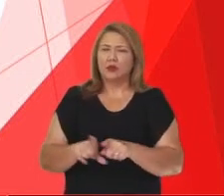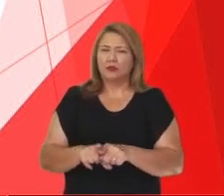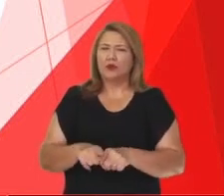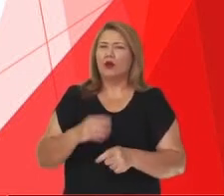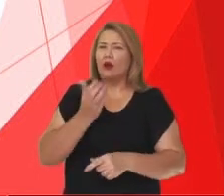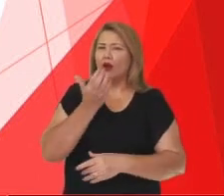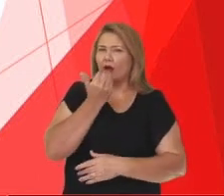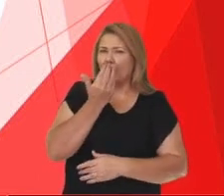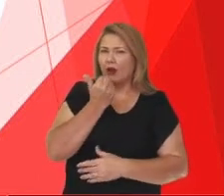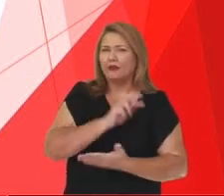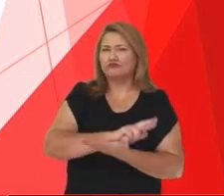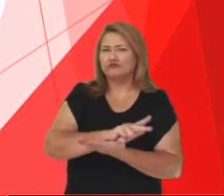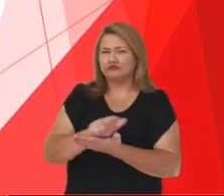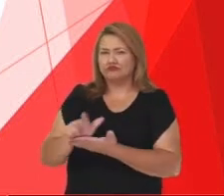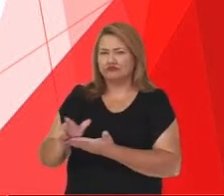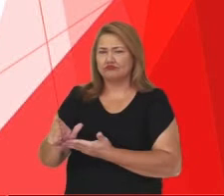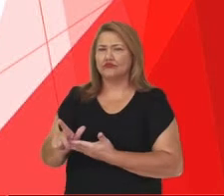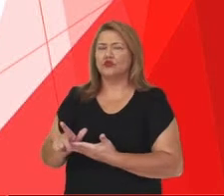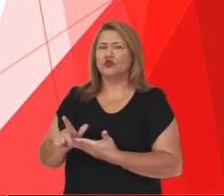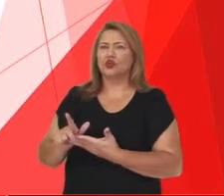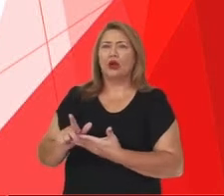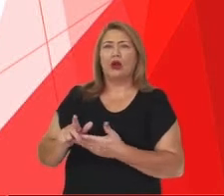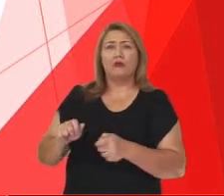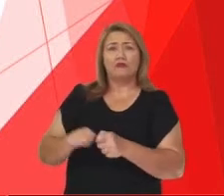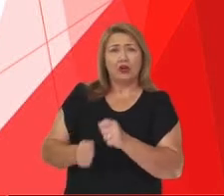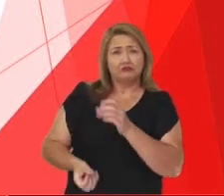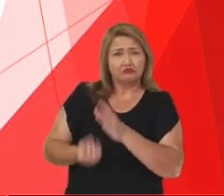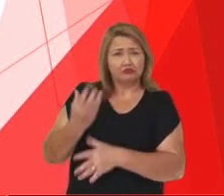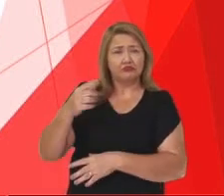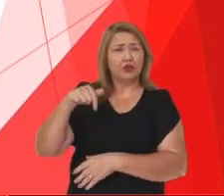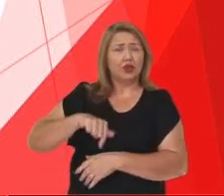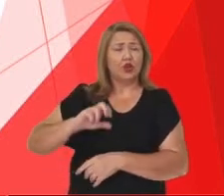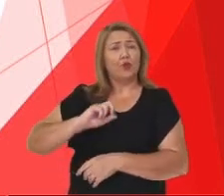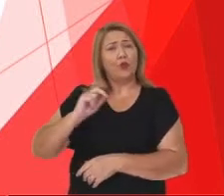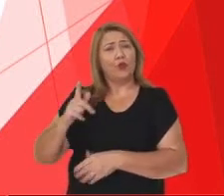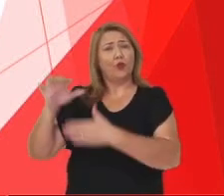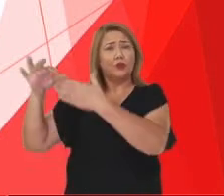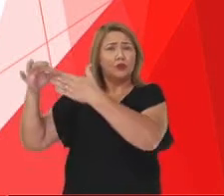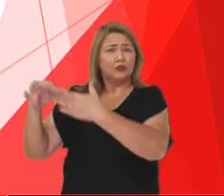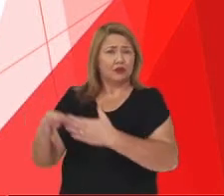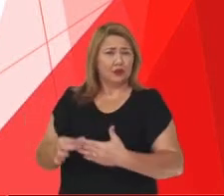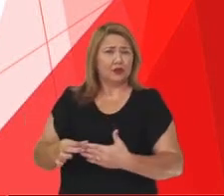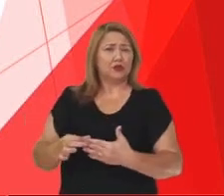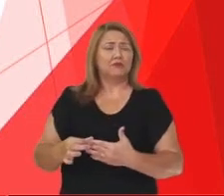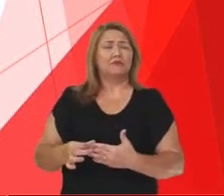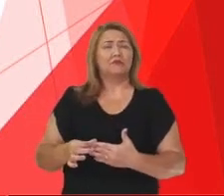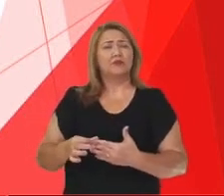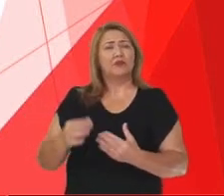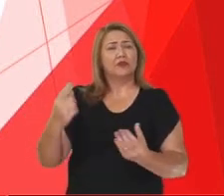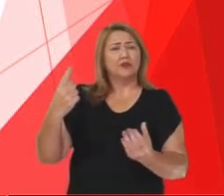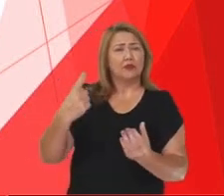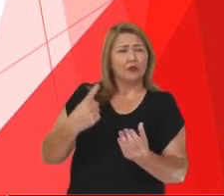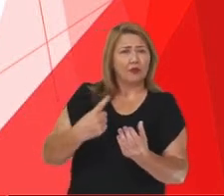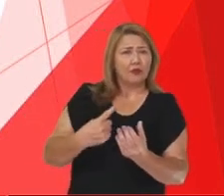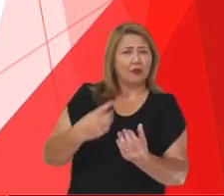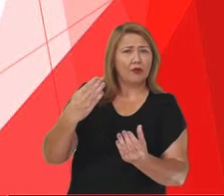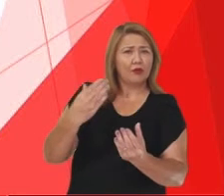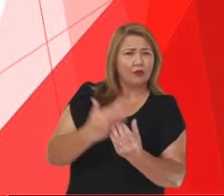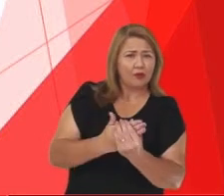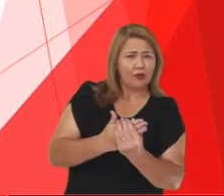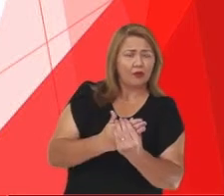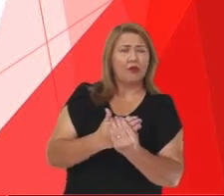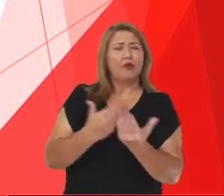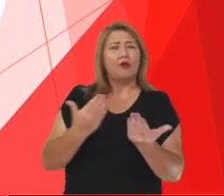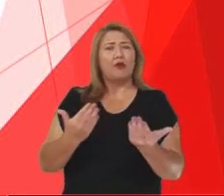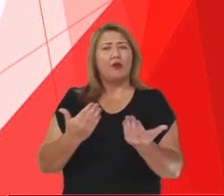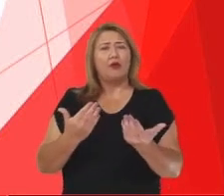por eles aqui no Brasil ou que eles trouxeram aí das suas regiões. Destacamos a acarajé,